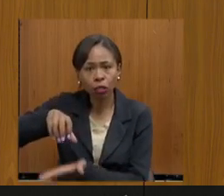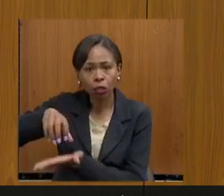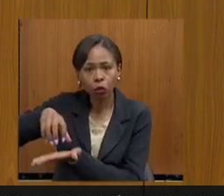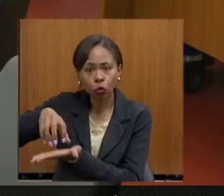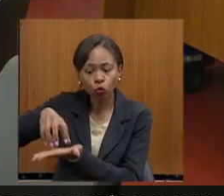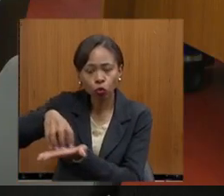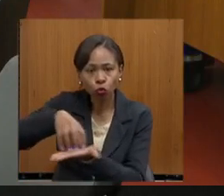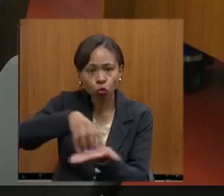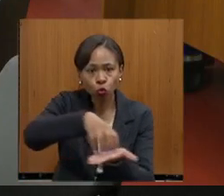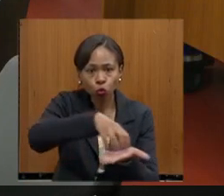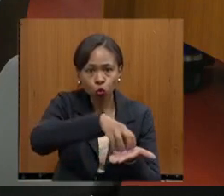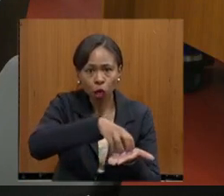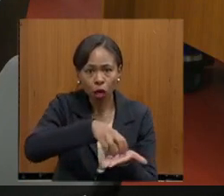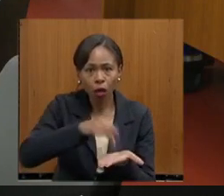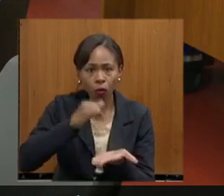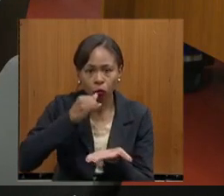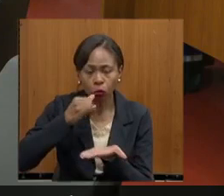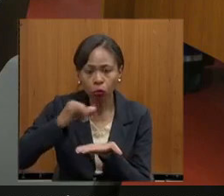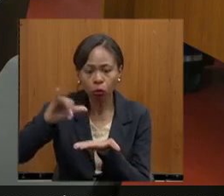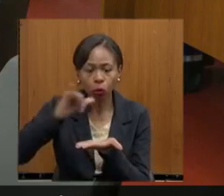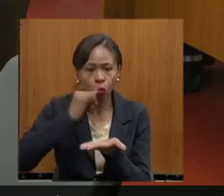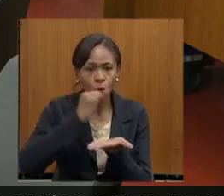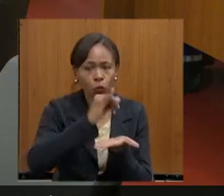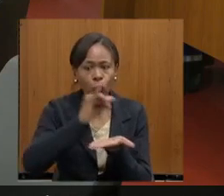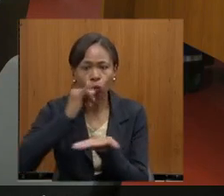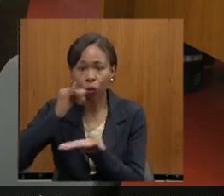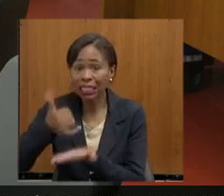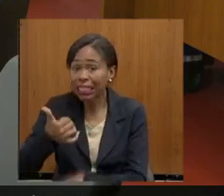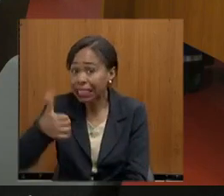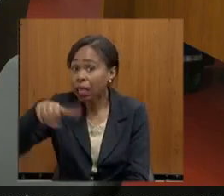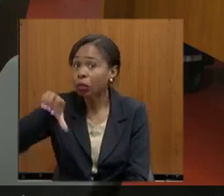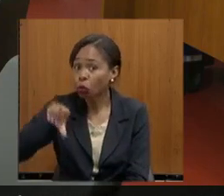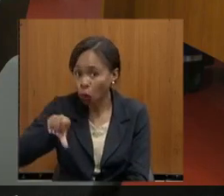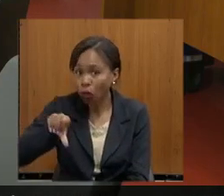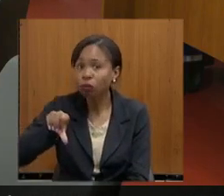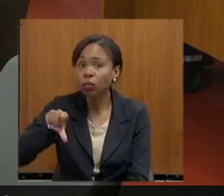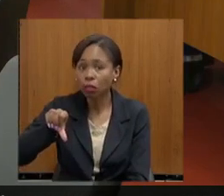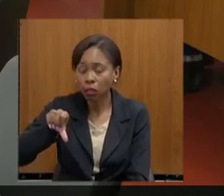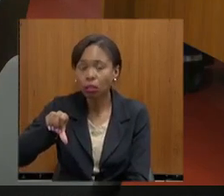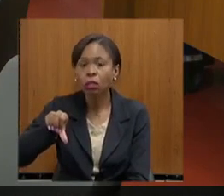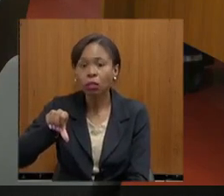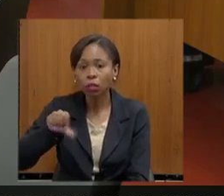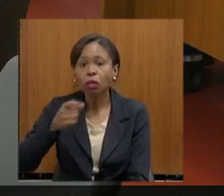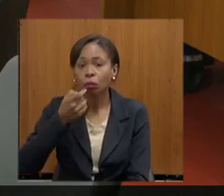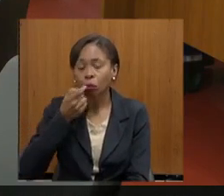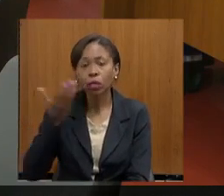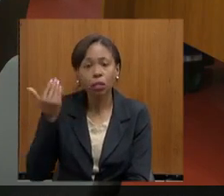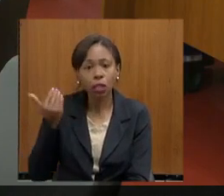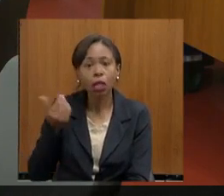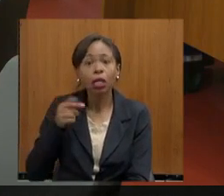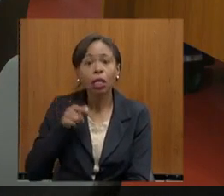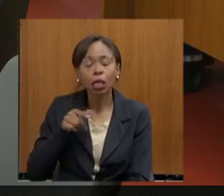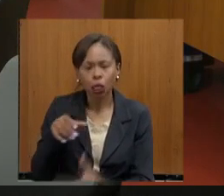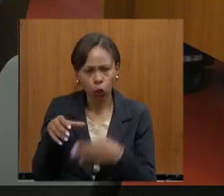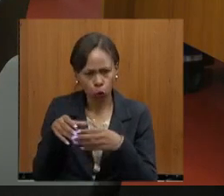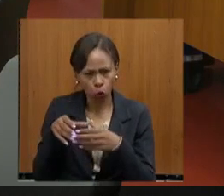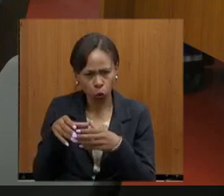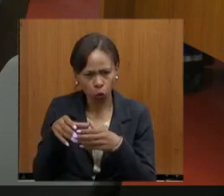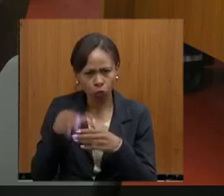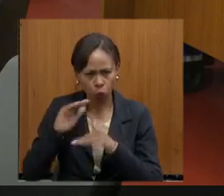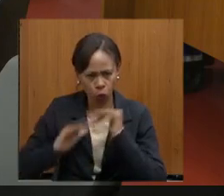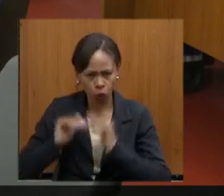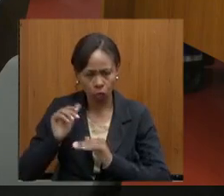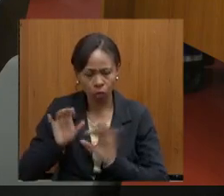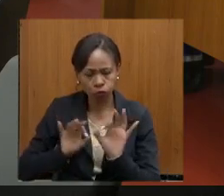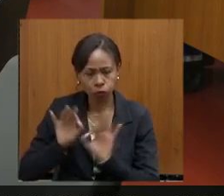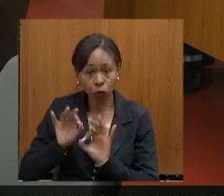inauguramos 19 subestações e a nossa equipe organizou o vídeo com todos os prefeitos para